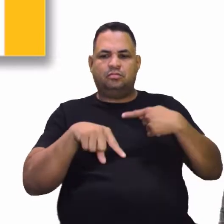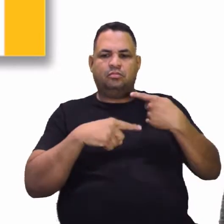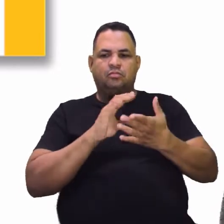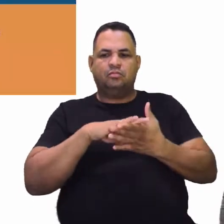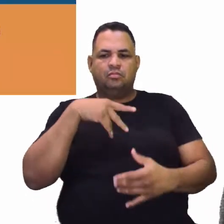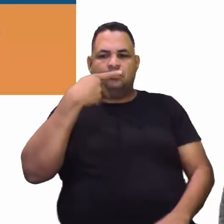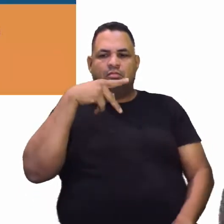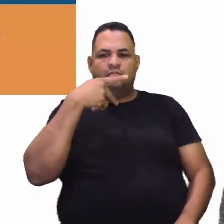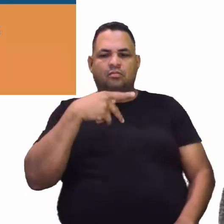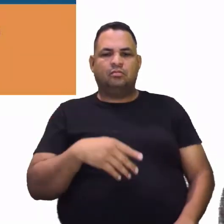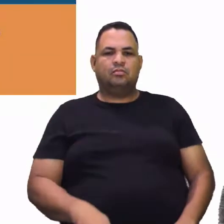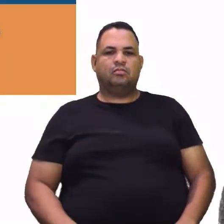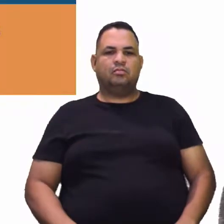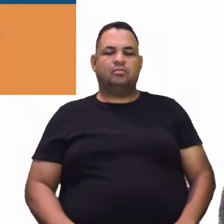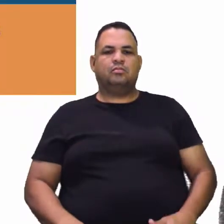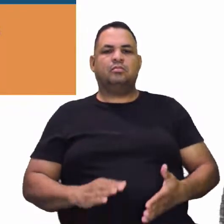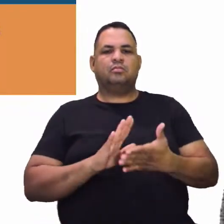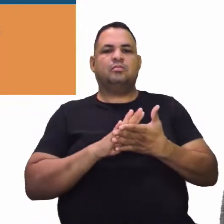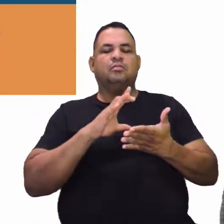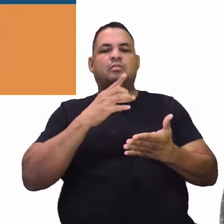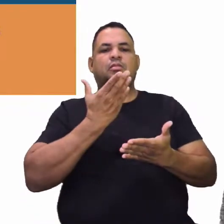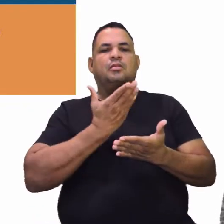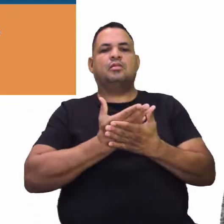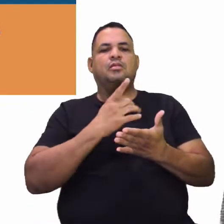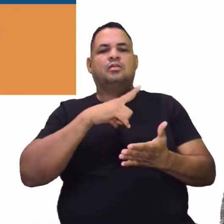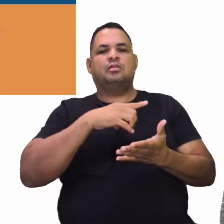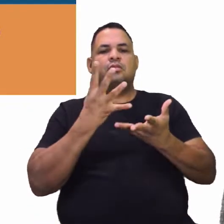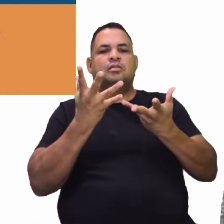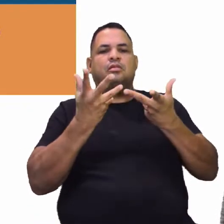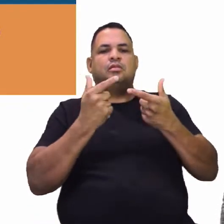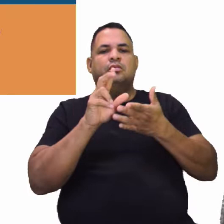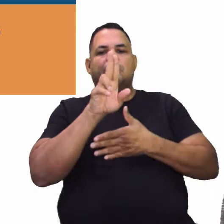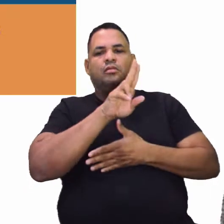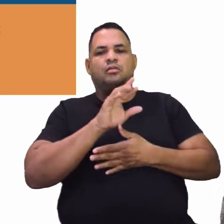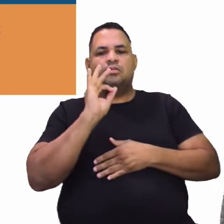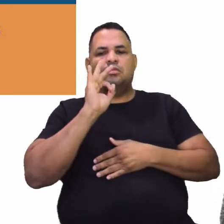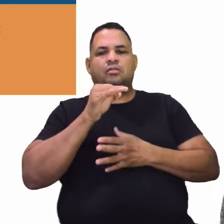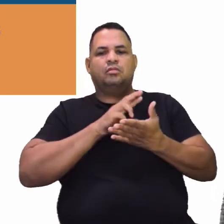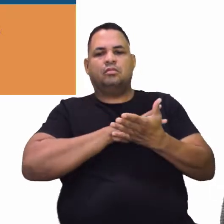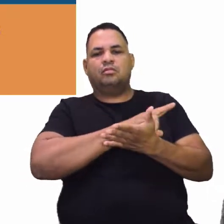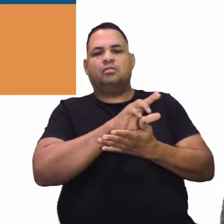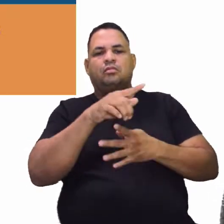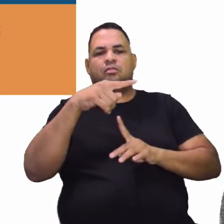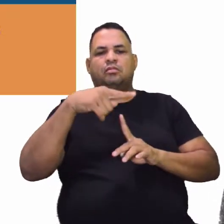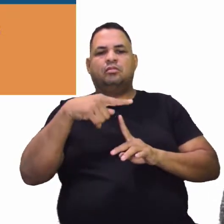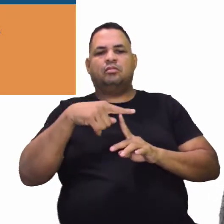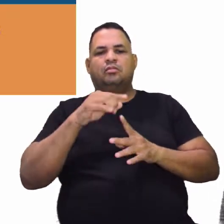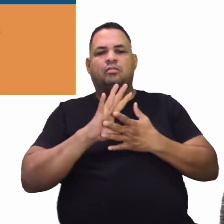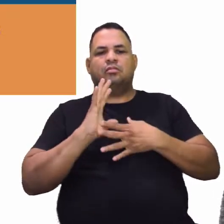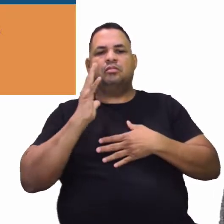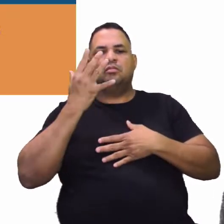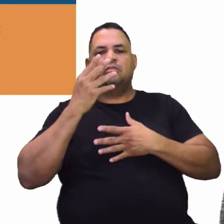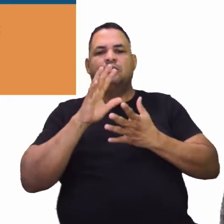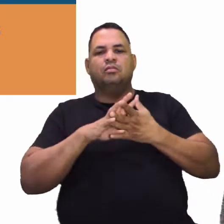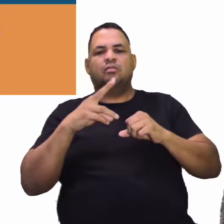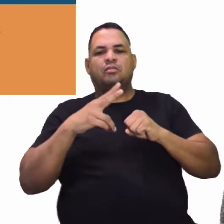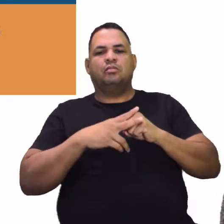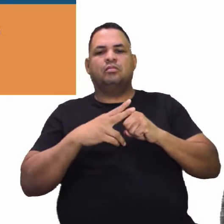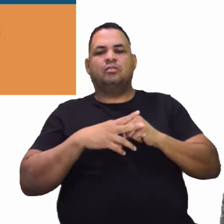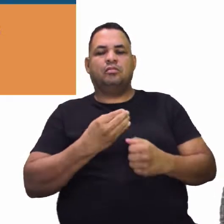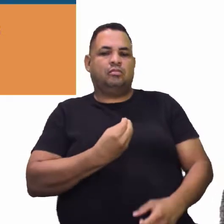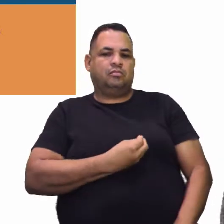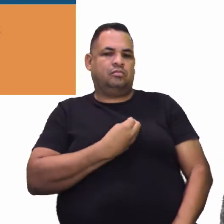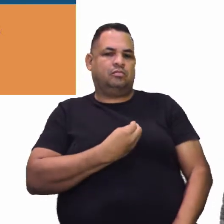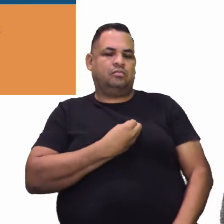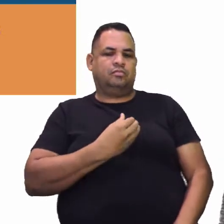vai comentar. Toda aula tem uma habilidade, a de hoje você vai fazer uso adequado dos diversos tipos de tempos verbais, que